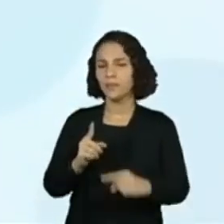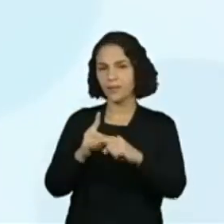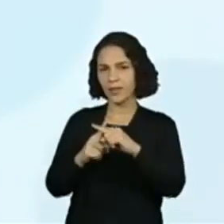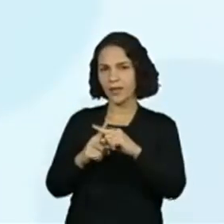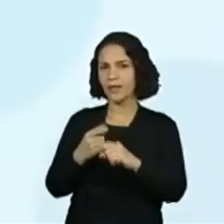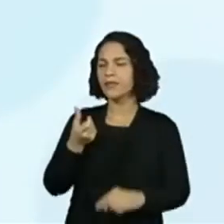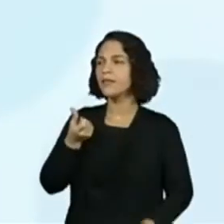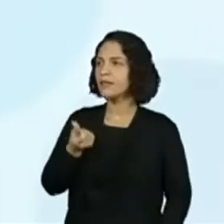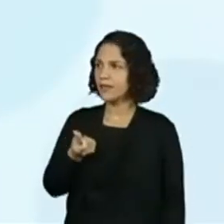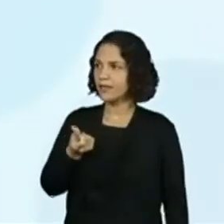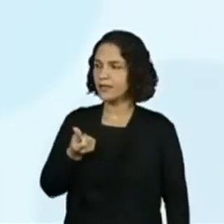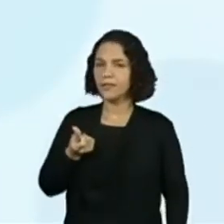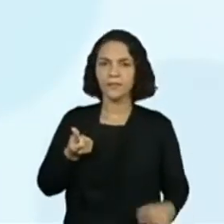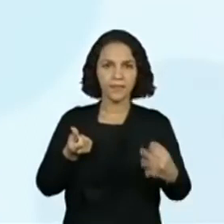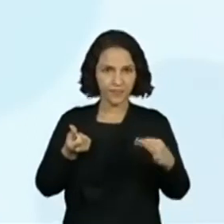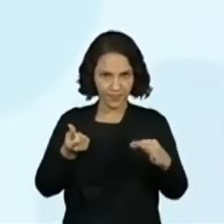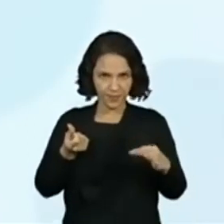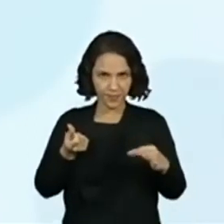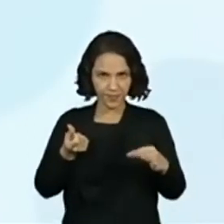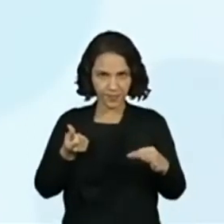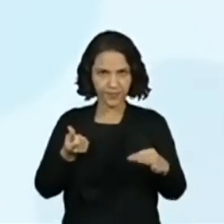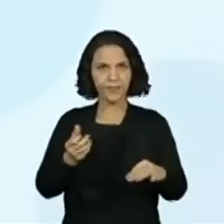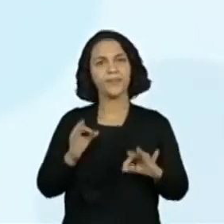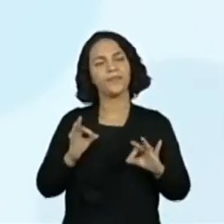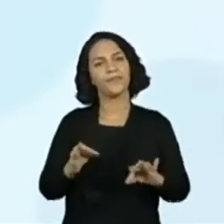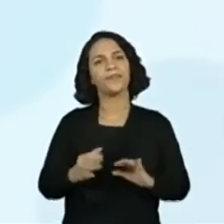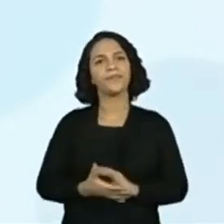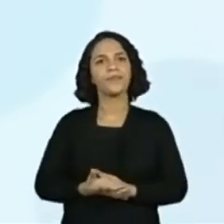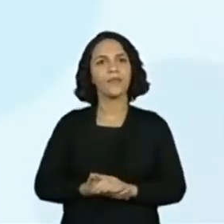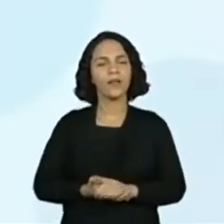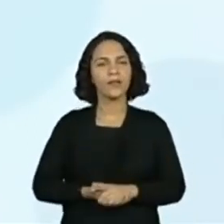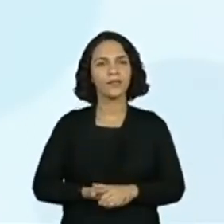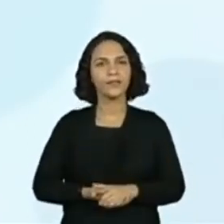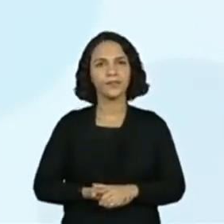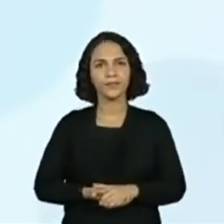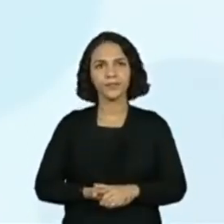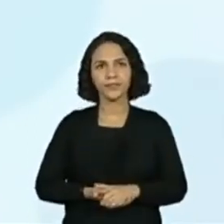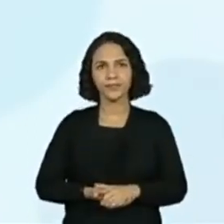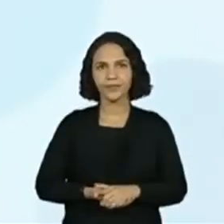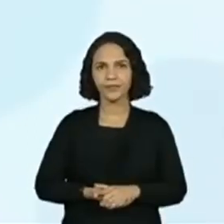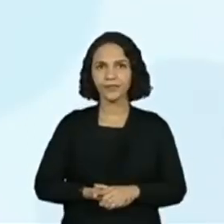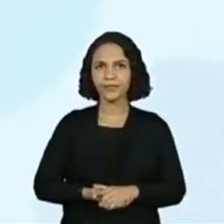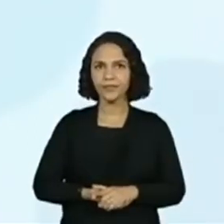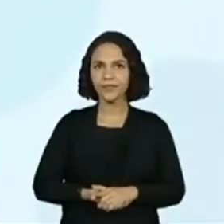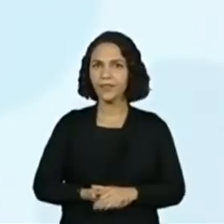6, correto? Sim. É igual a 26. Uhum.